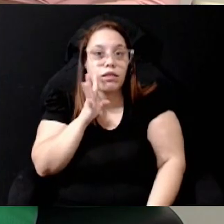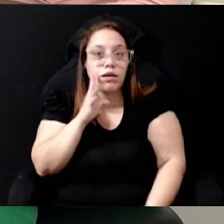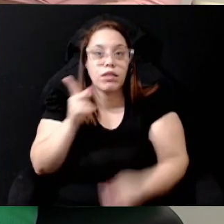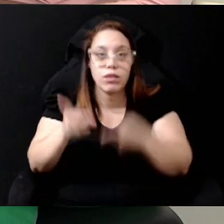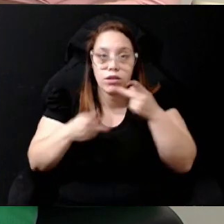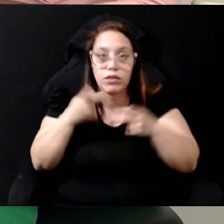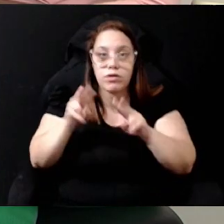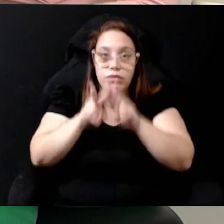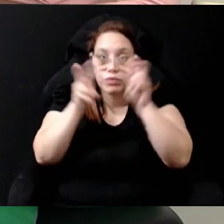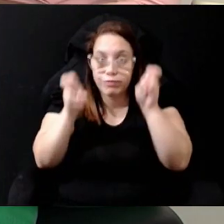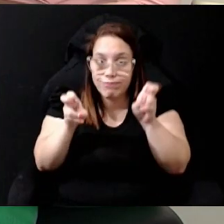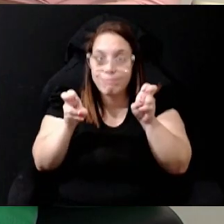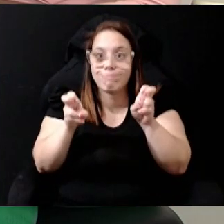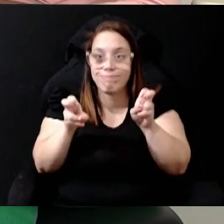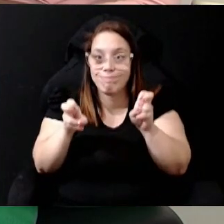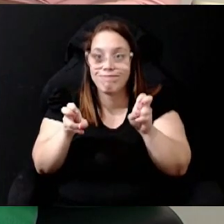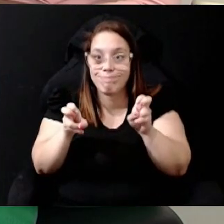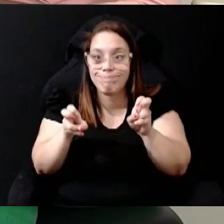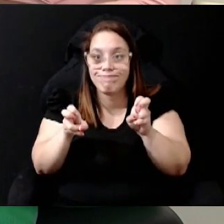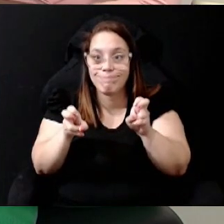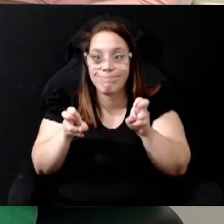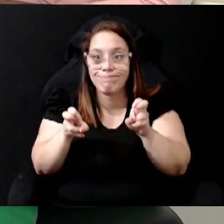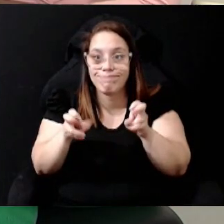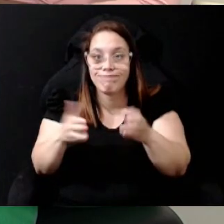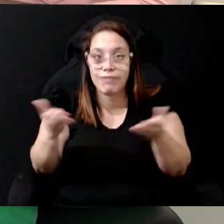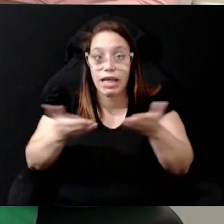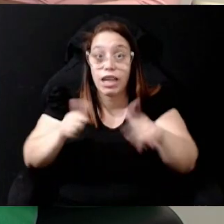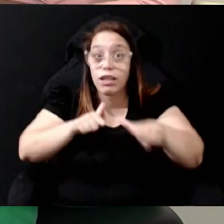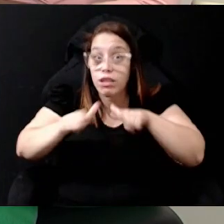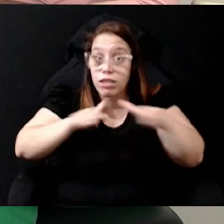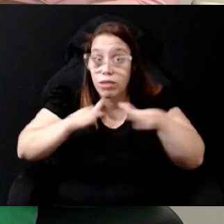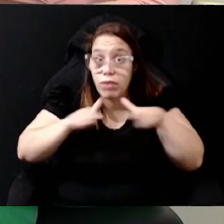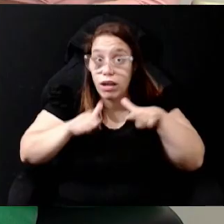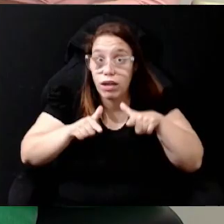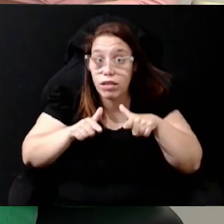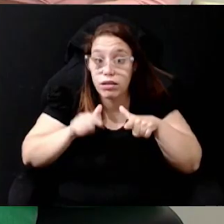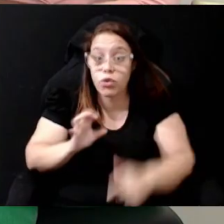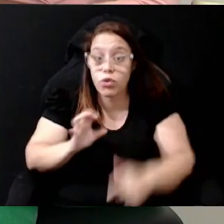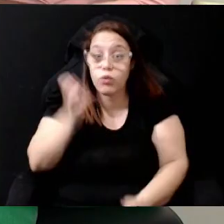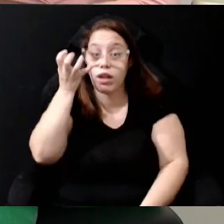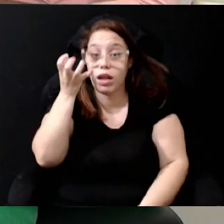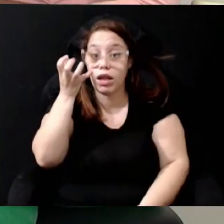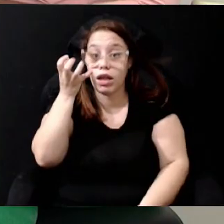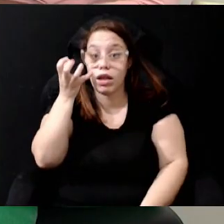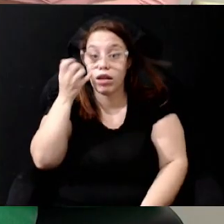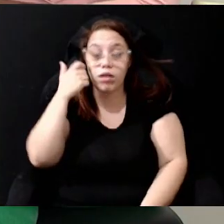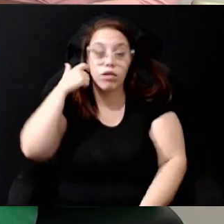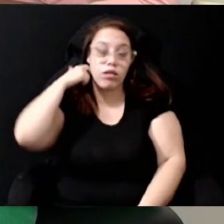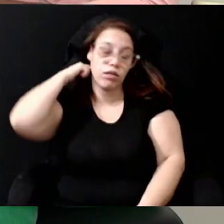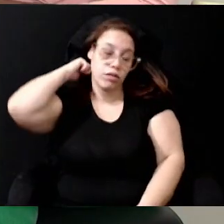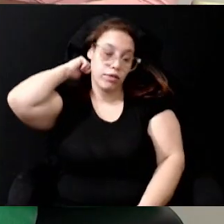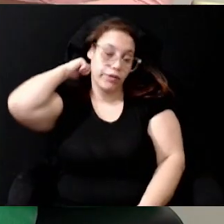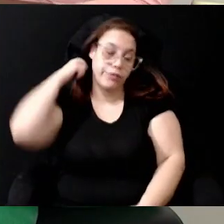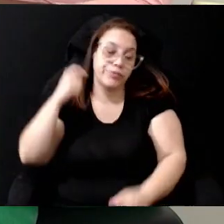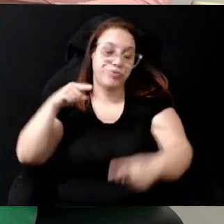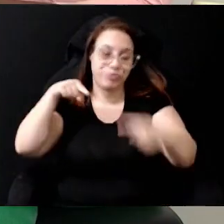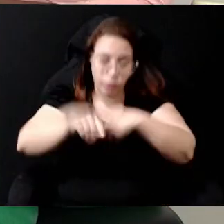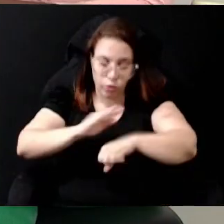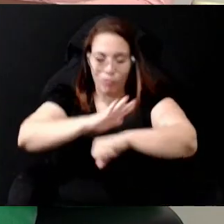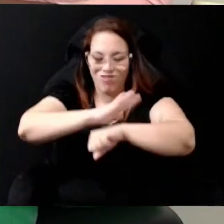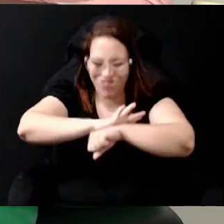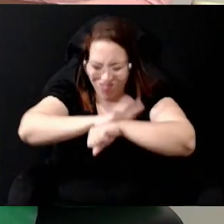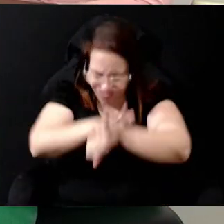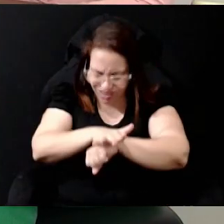bem interessante, aborda sempre temas assim. Eu acho que esse tipo de trabalho que é realizado, essa